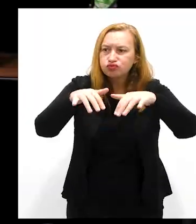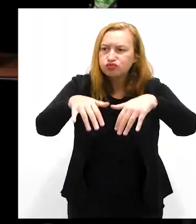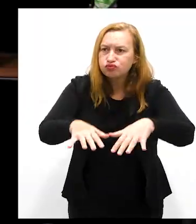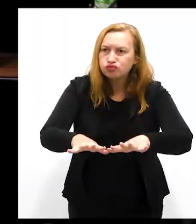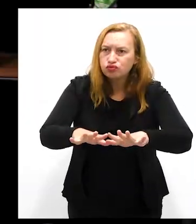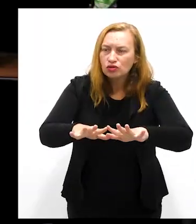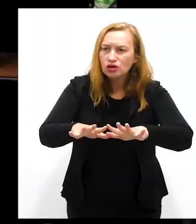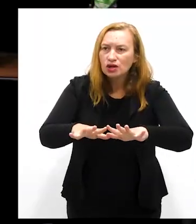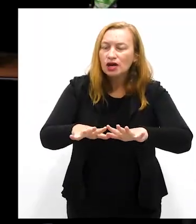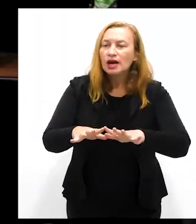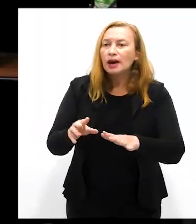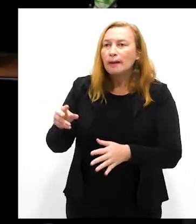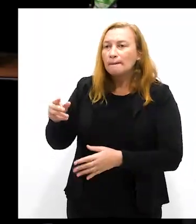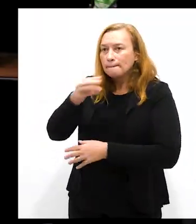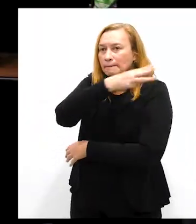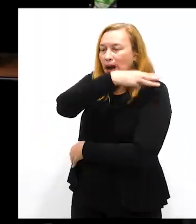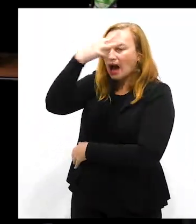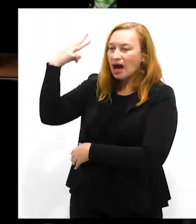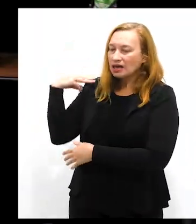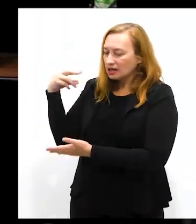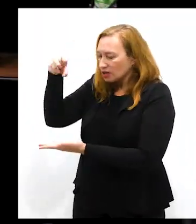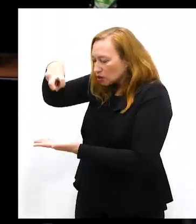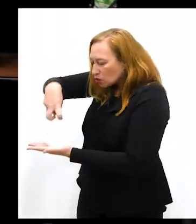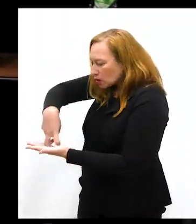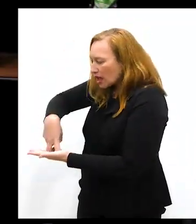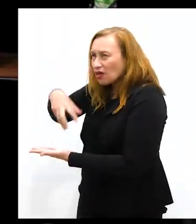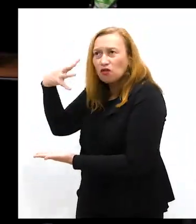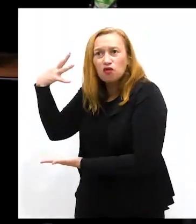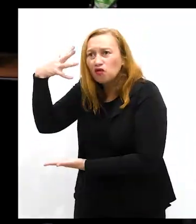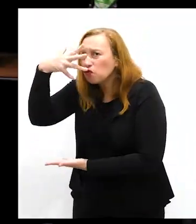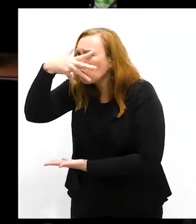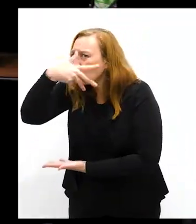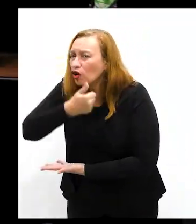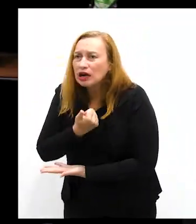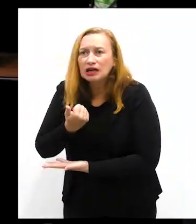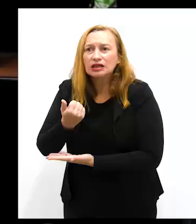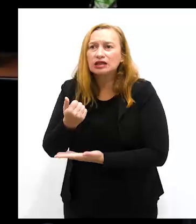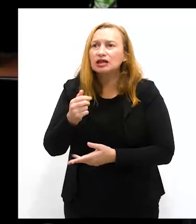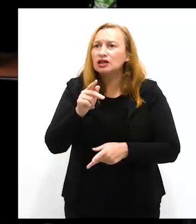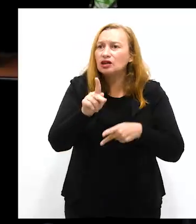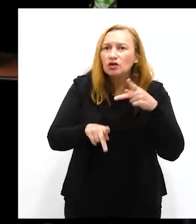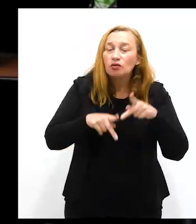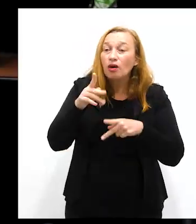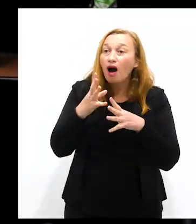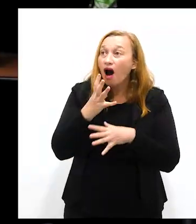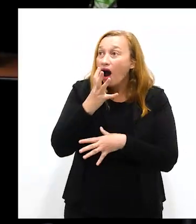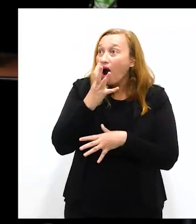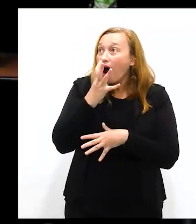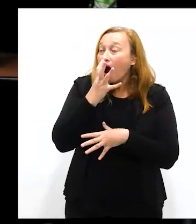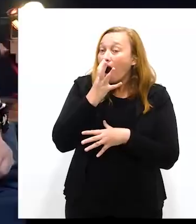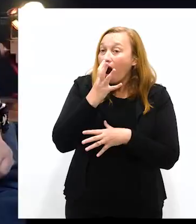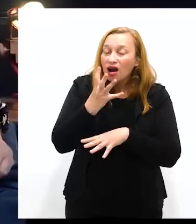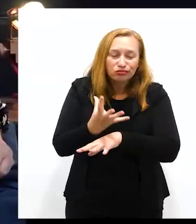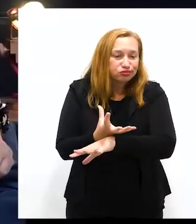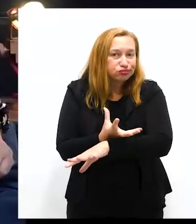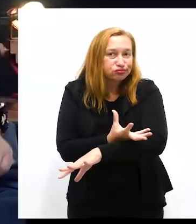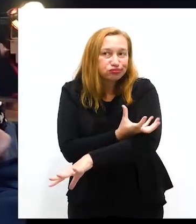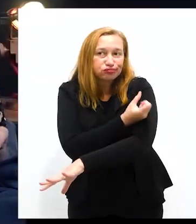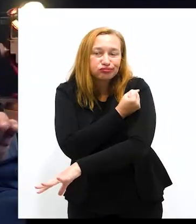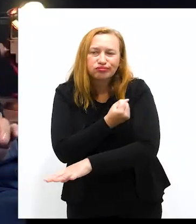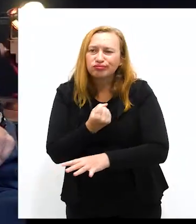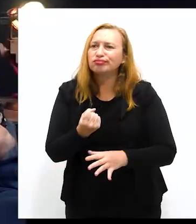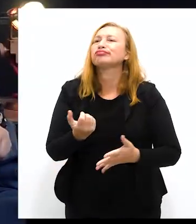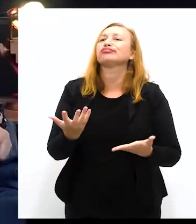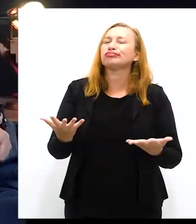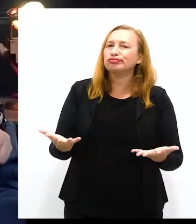batia no pé. E Maria ali ajoelhada. Foi muito bonito. E o povo... Imagina, gente. Foi. Só